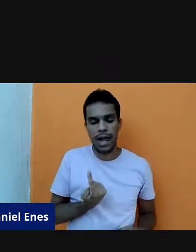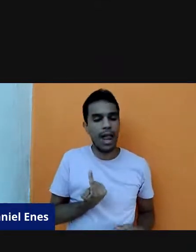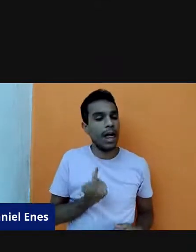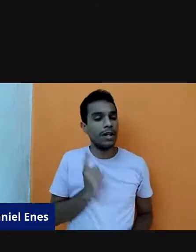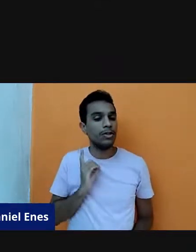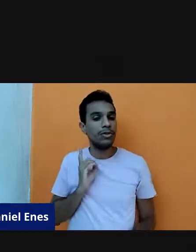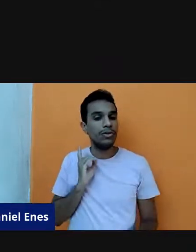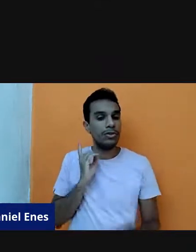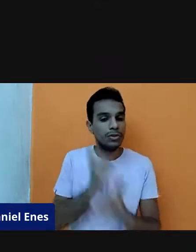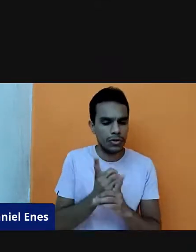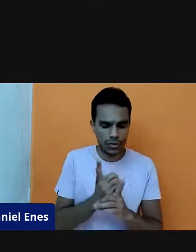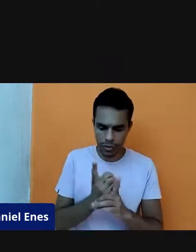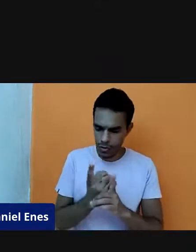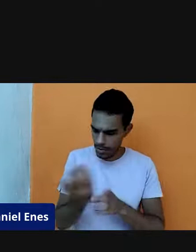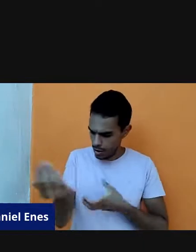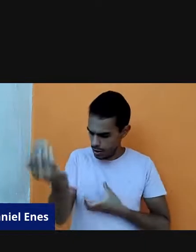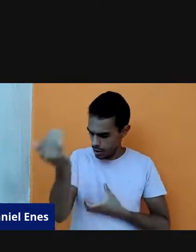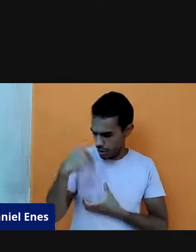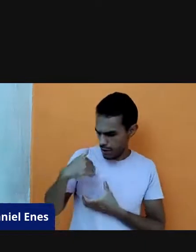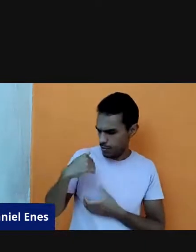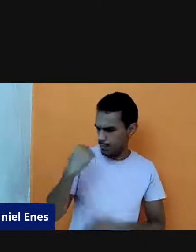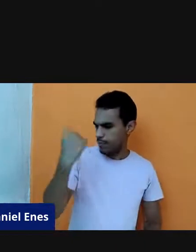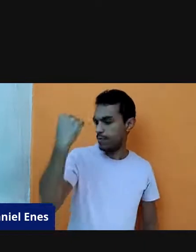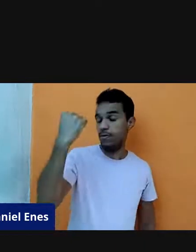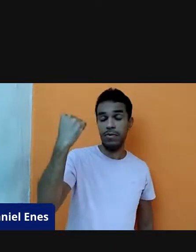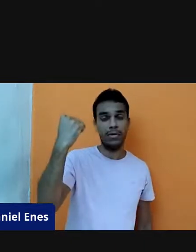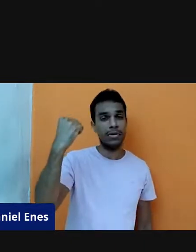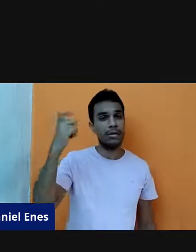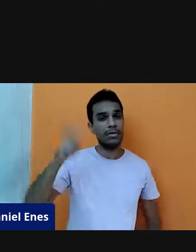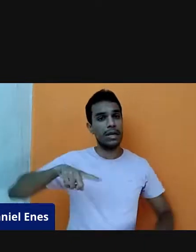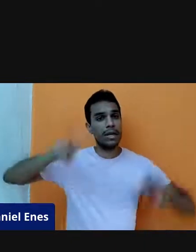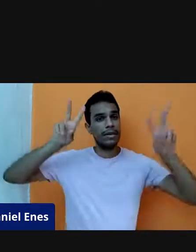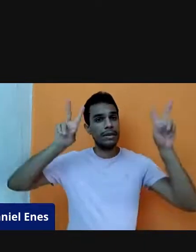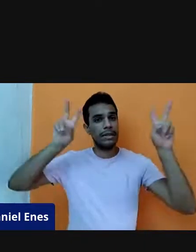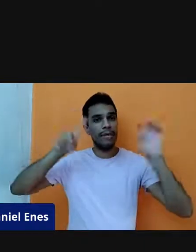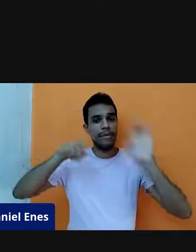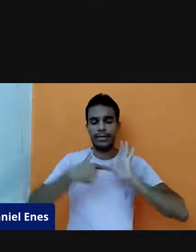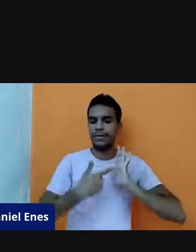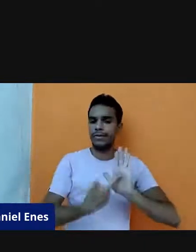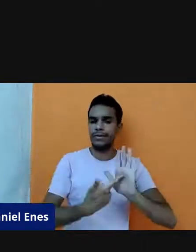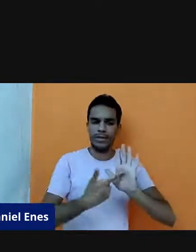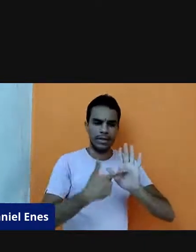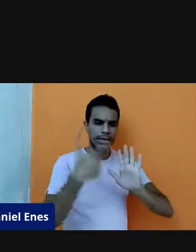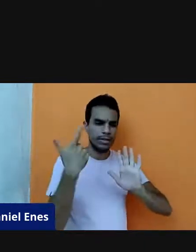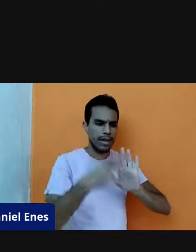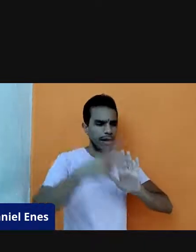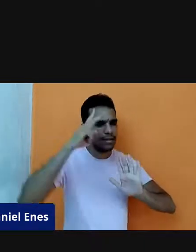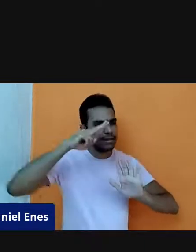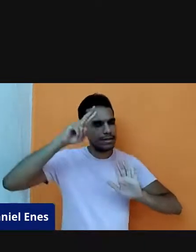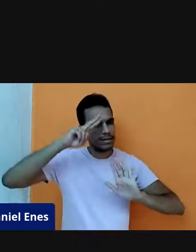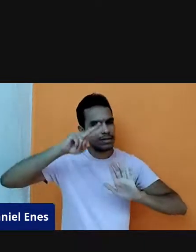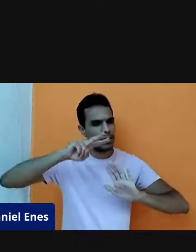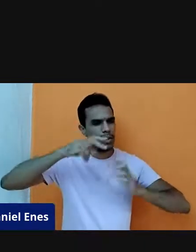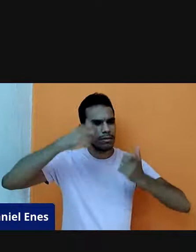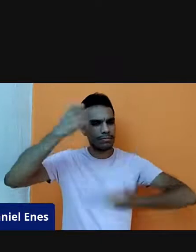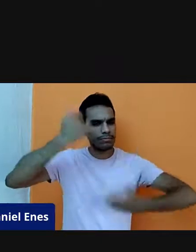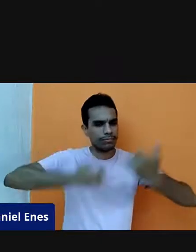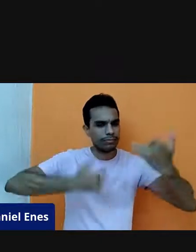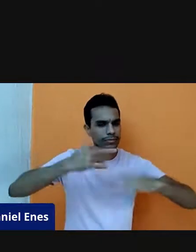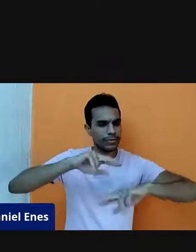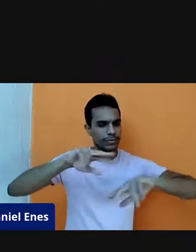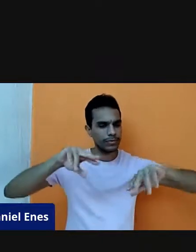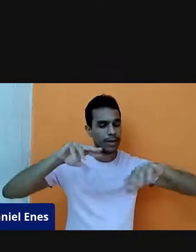força interior. Esses são temas, né, que vão aparecer em inúmeras histórias, em inúmeras narrativas na